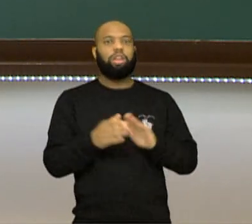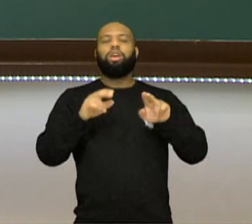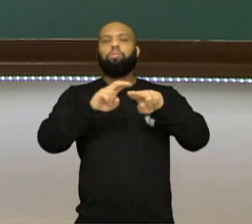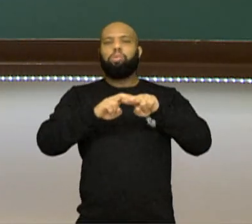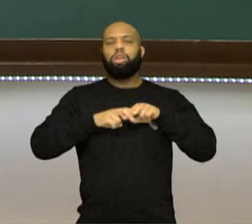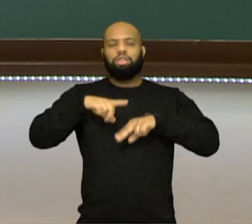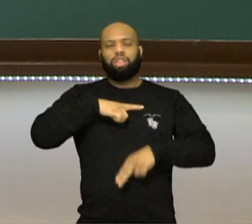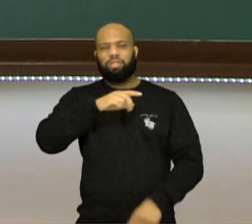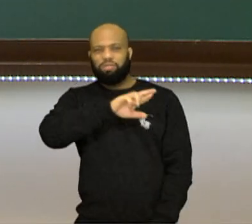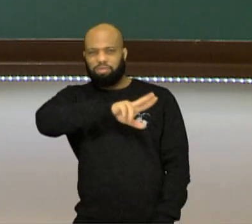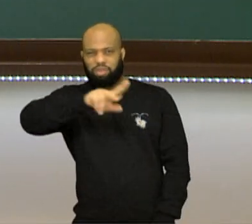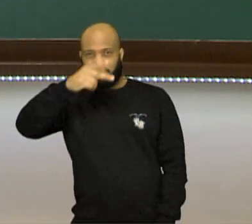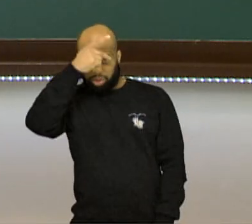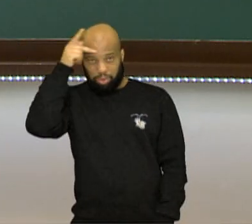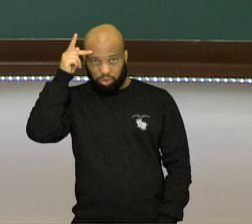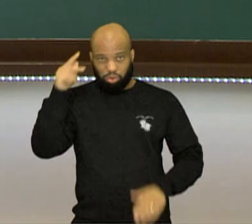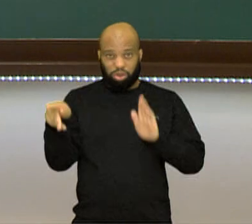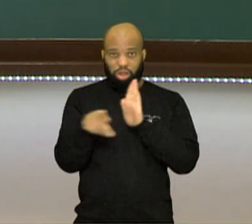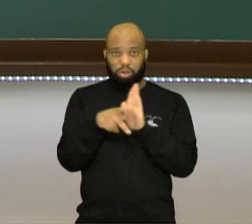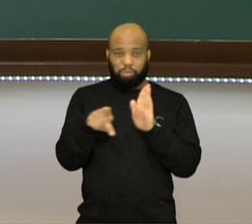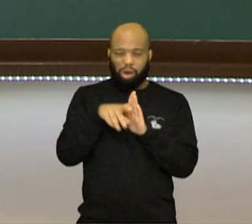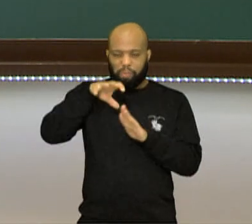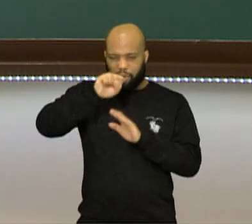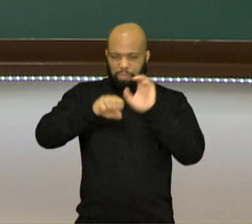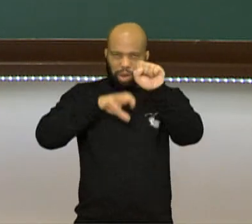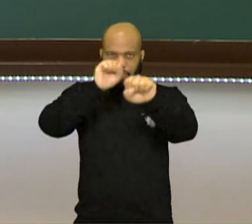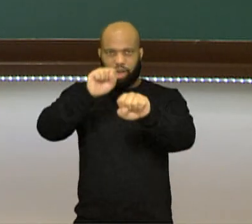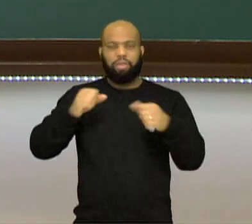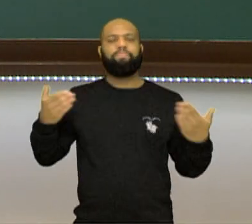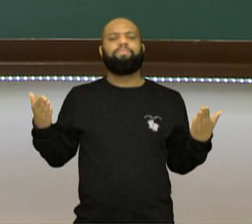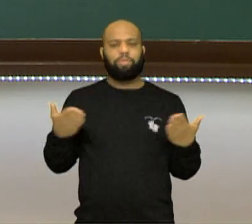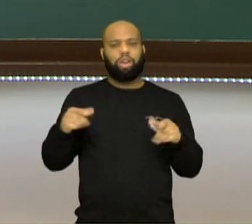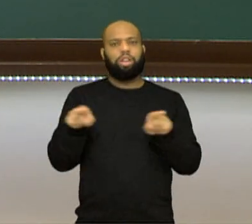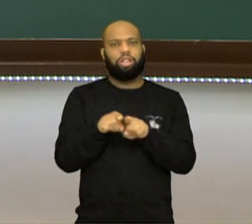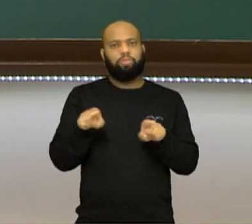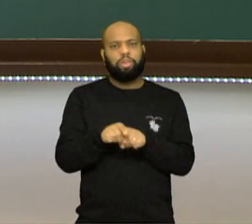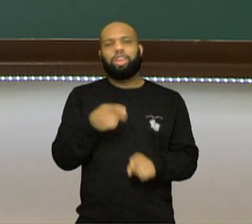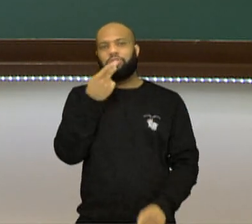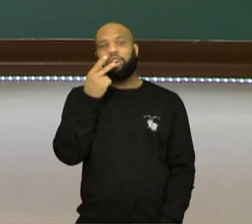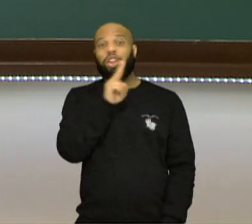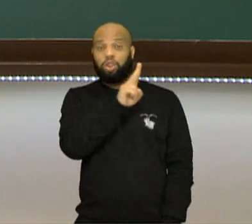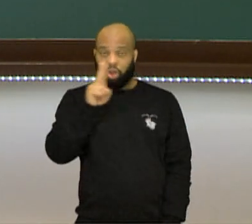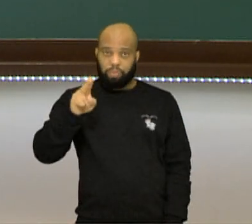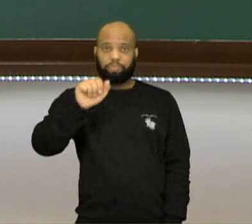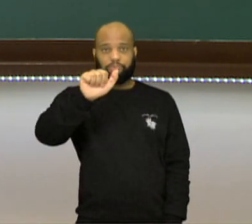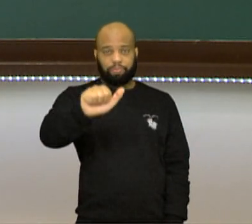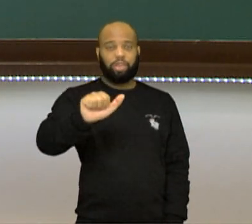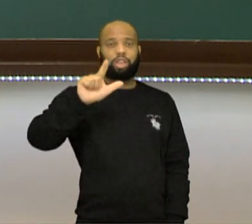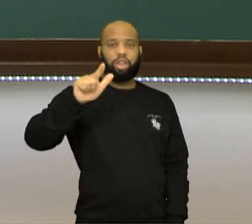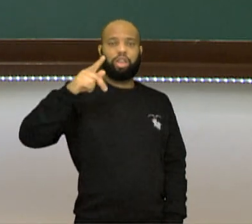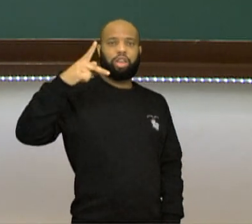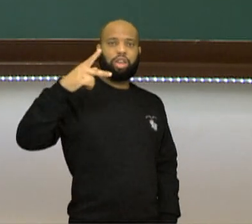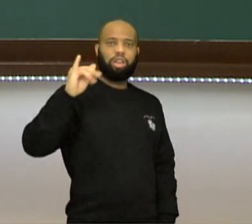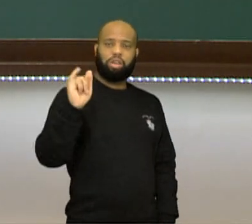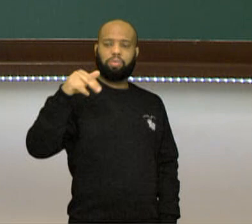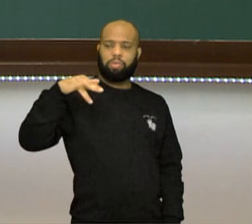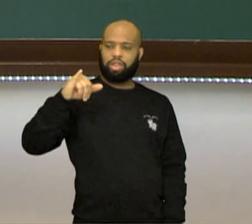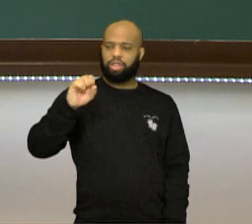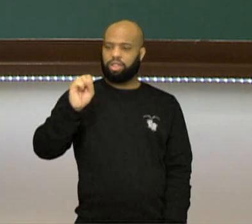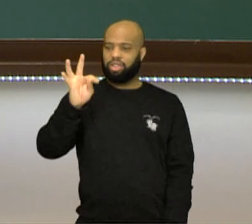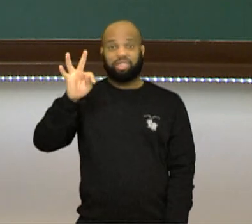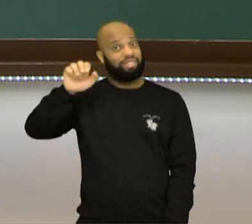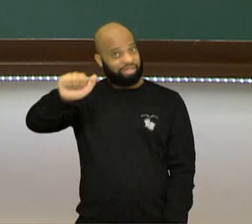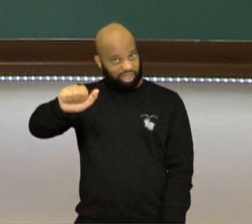muitos praticantes de escalada até hoje são chamados de alpinistas, né? Inclusive, a gente